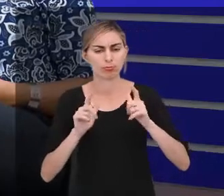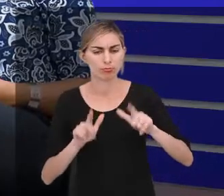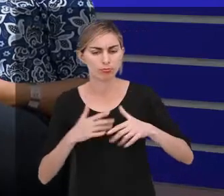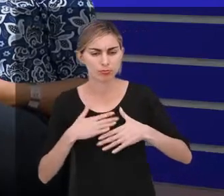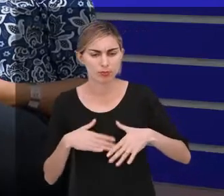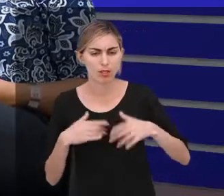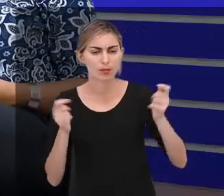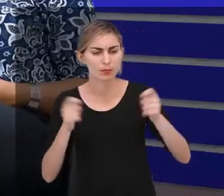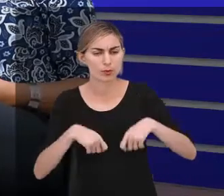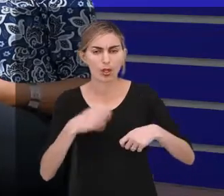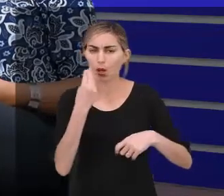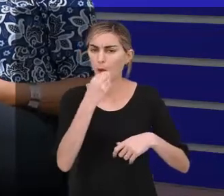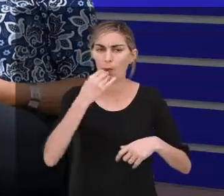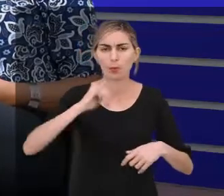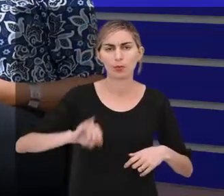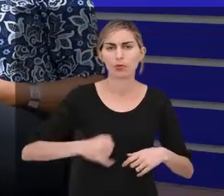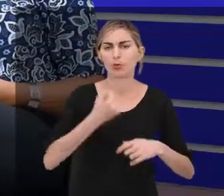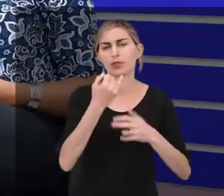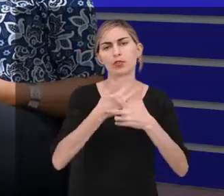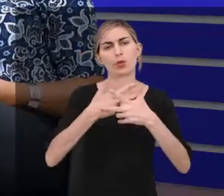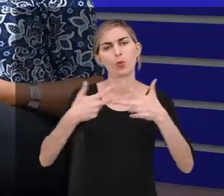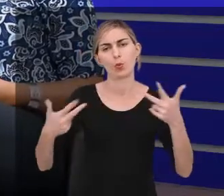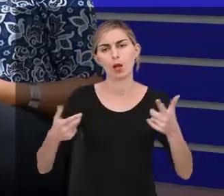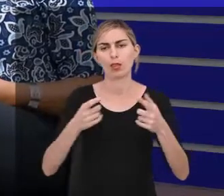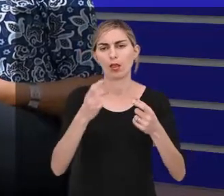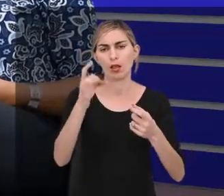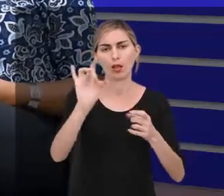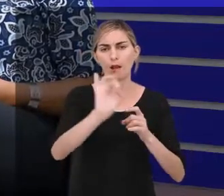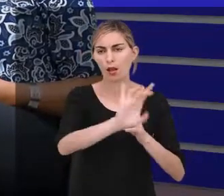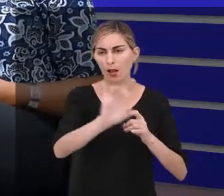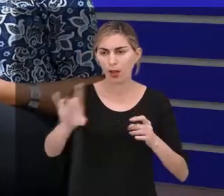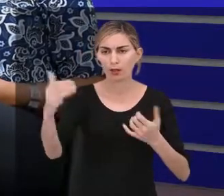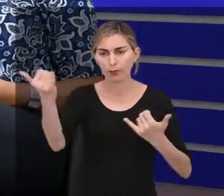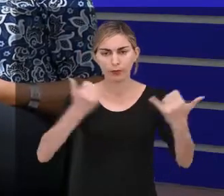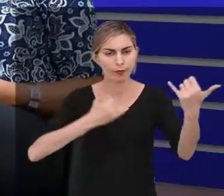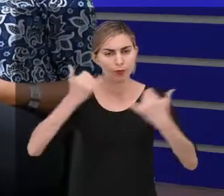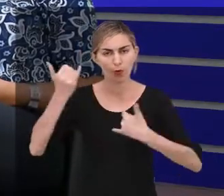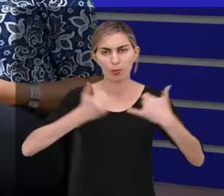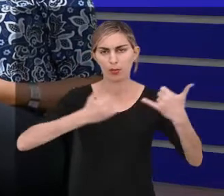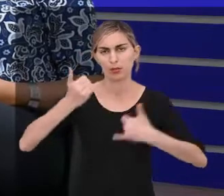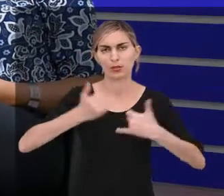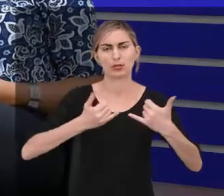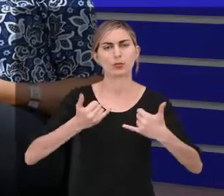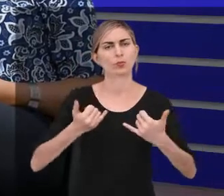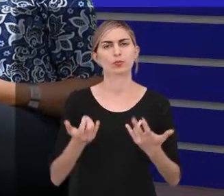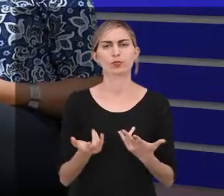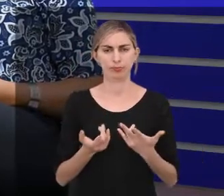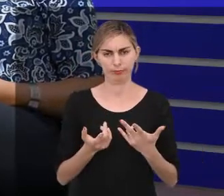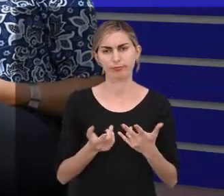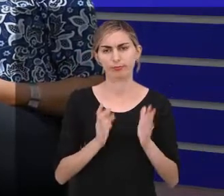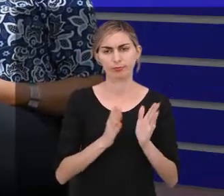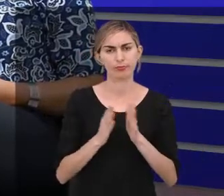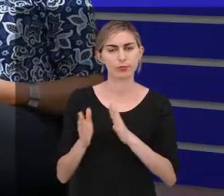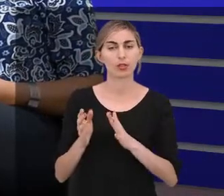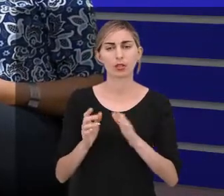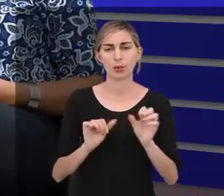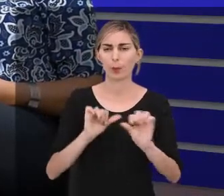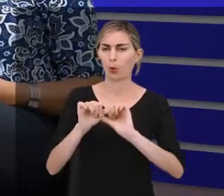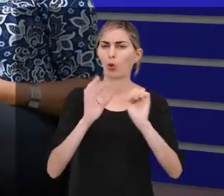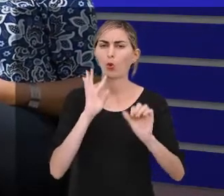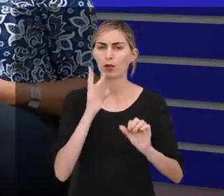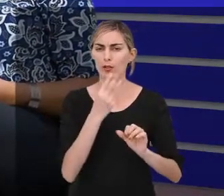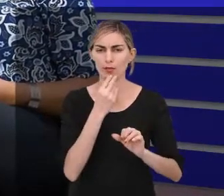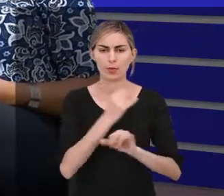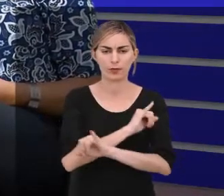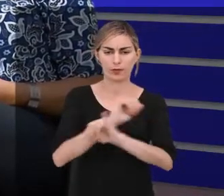gente poder aproveitar com qualidade aquela informação que está sendo dada naquele momento. Exato, e transformar conhecimento